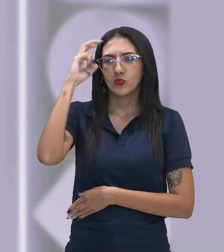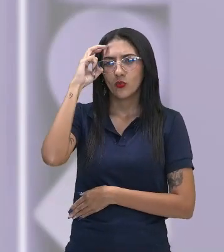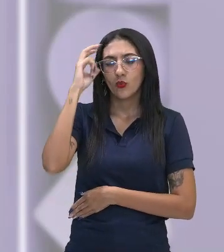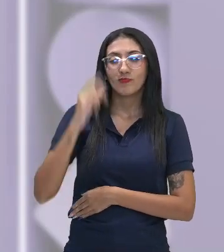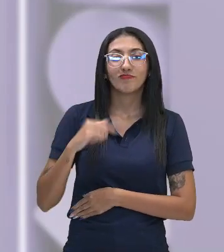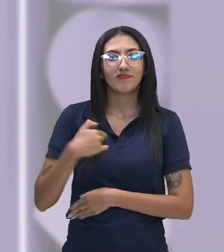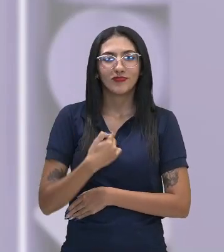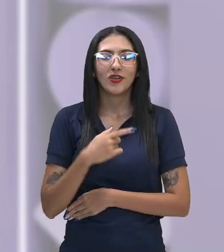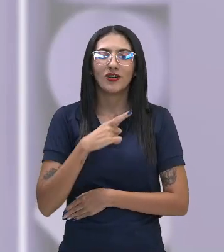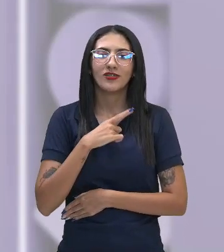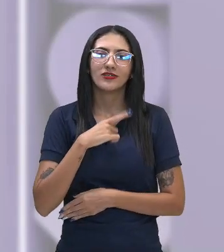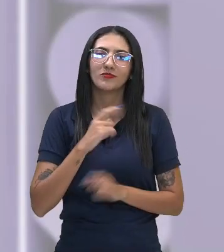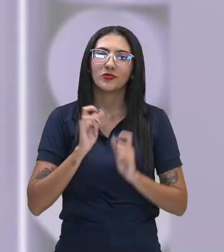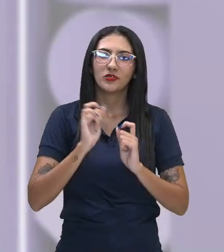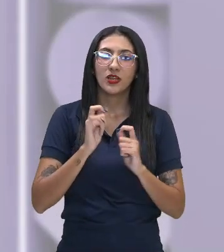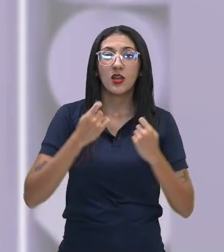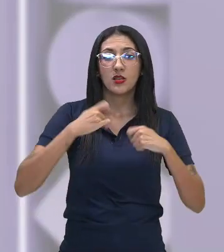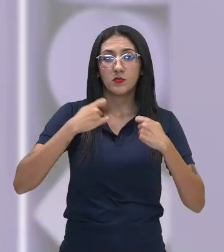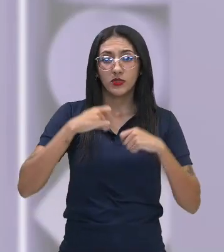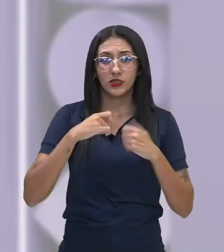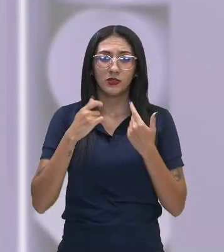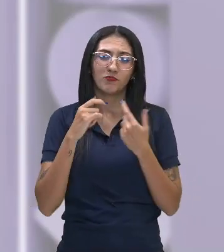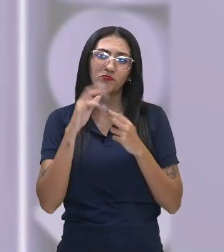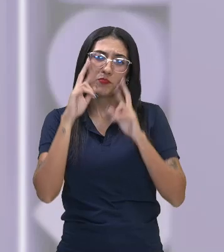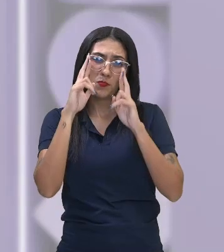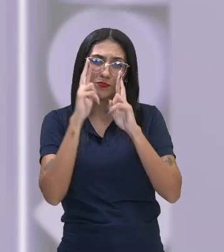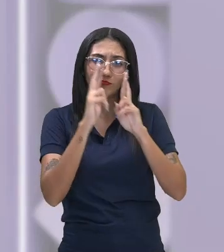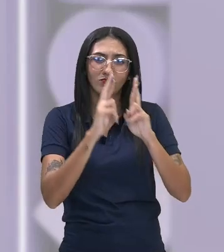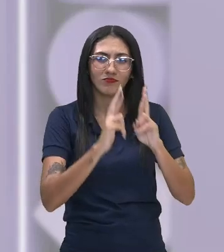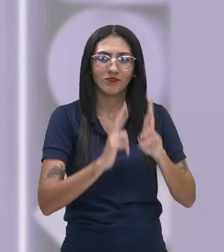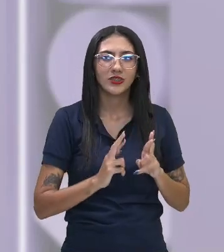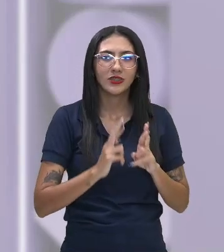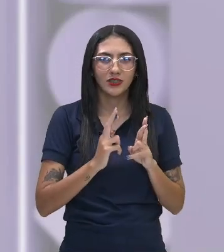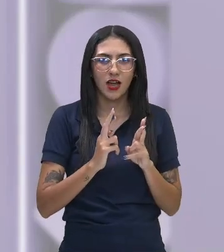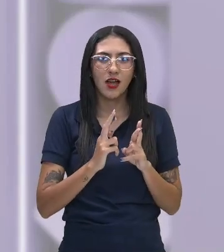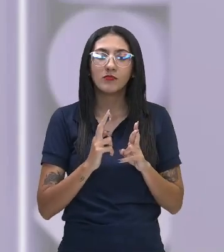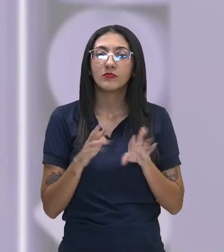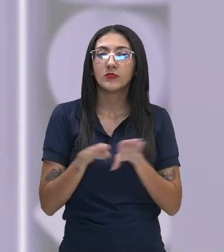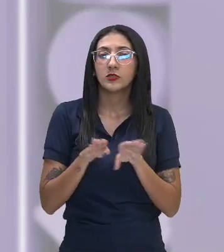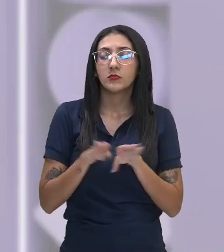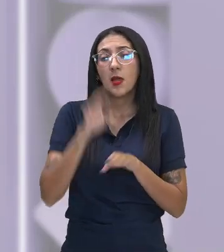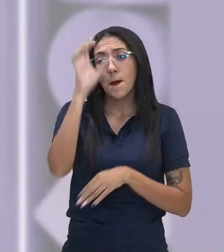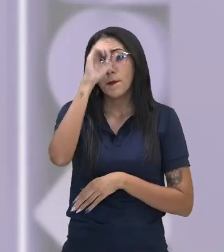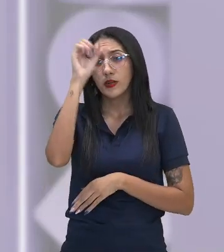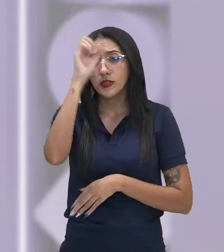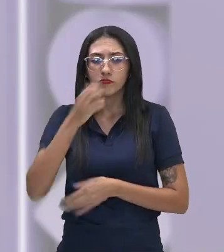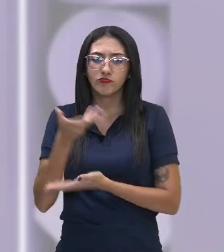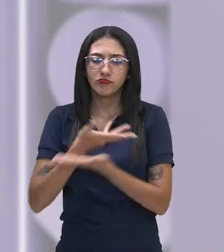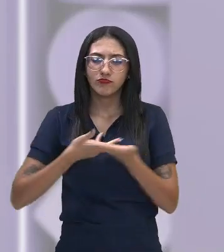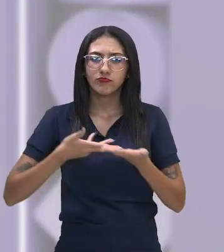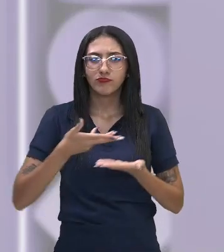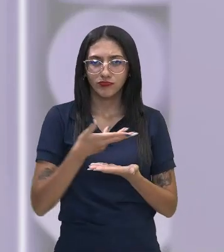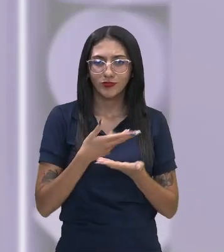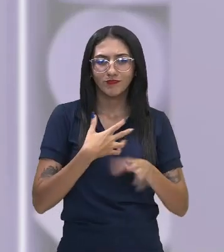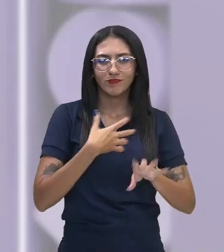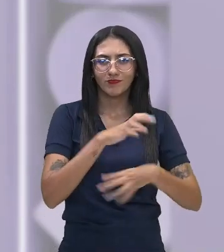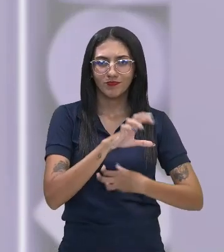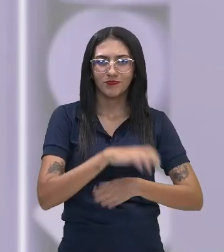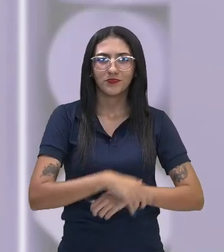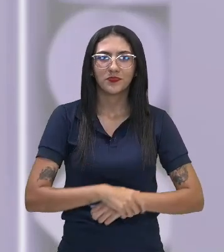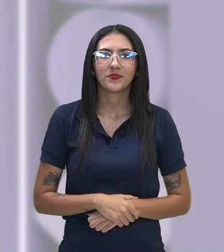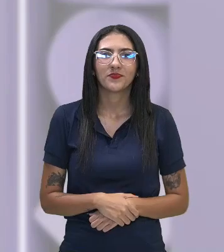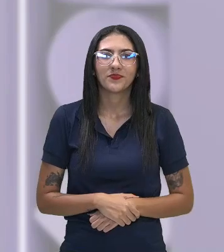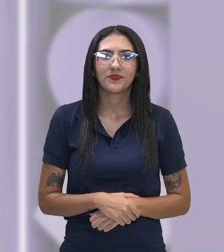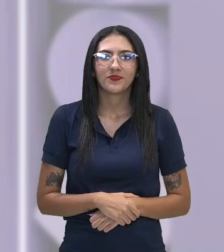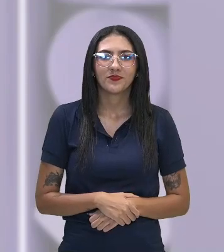somos convidados a nos enriquecermos uns com os outros nesse olhar de acolhida. Então, quero te convidar